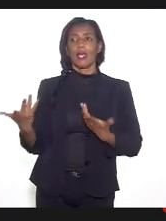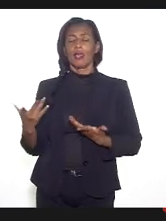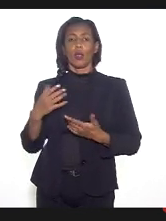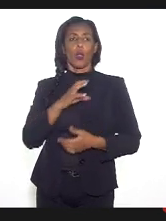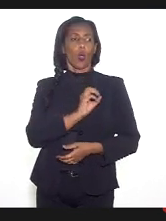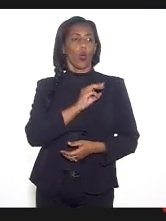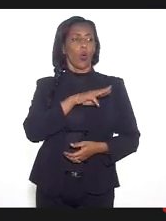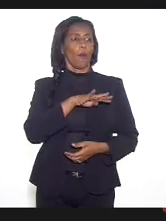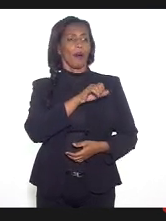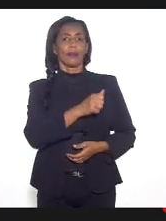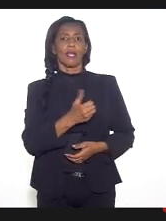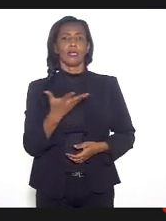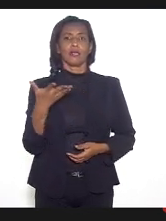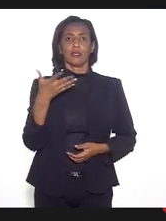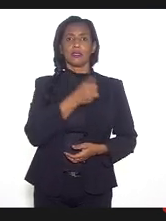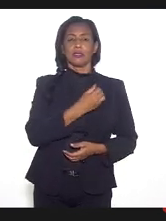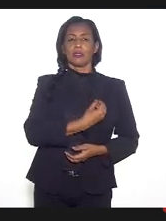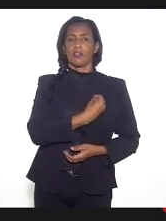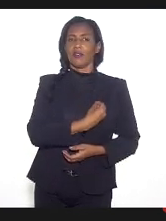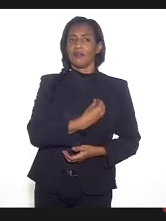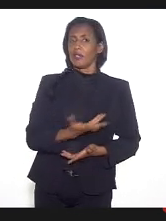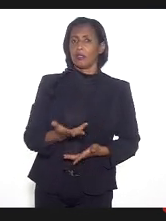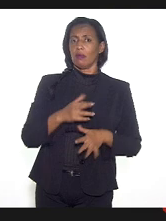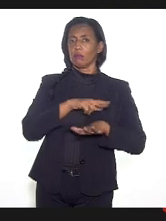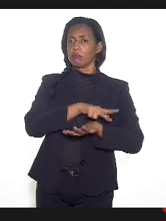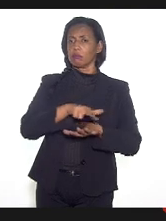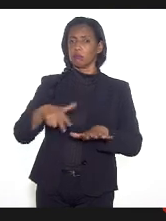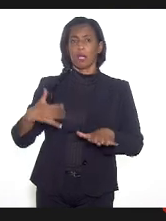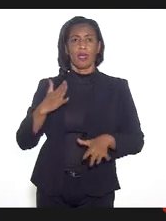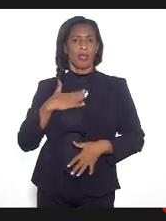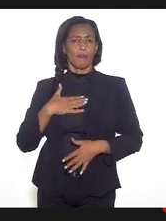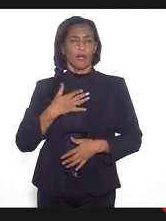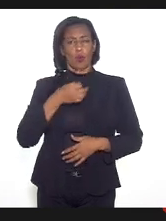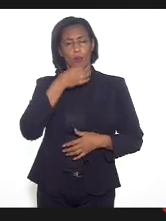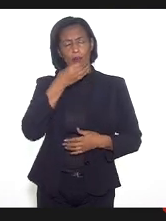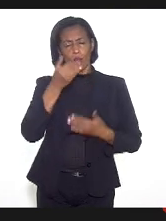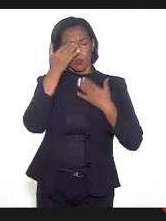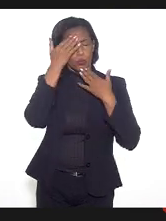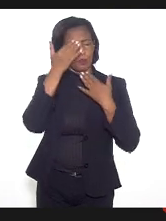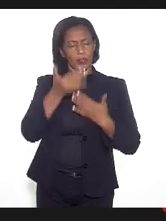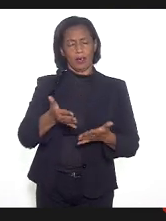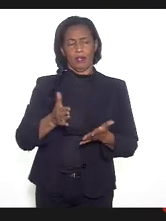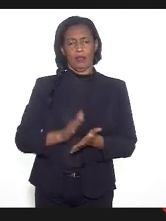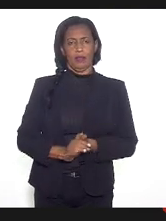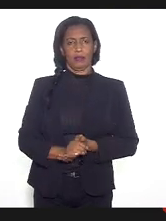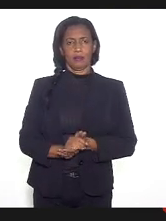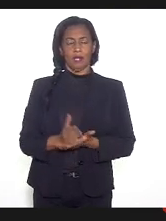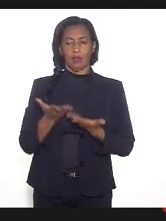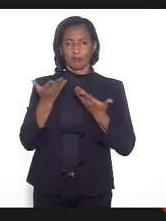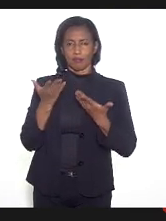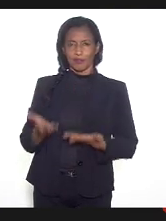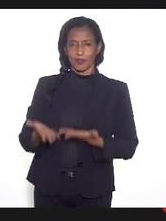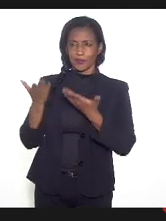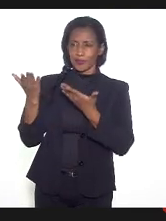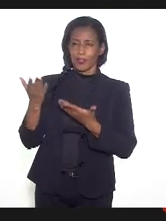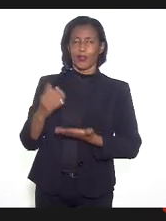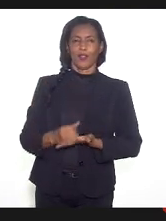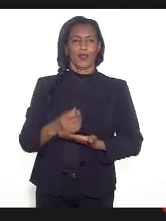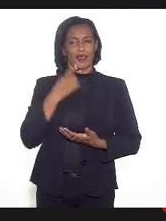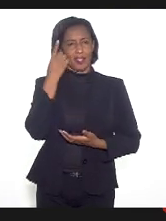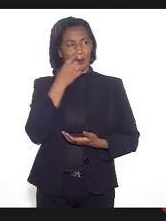combatentes, quantos guarda-vidas. É a minha sugestão e meu muito obrigado mais uma vez ao senhor, à doutora Marta